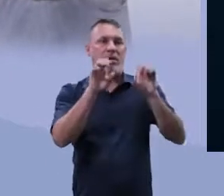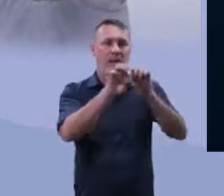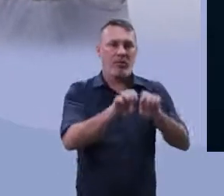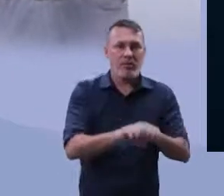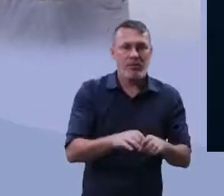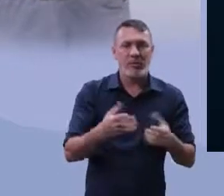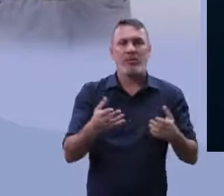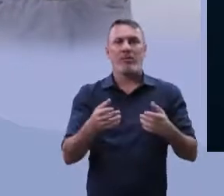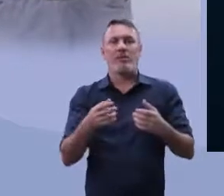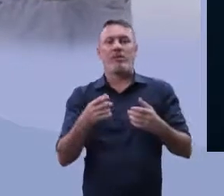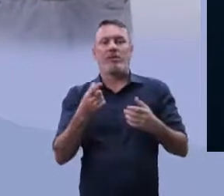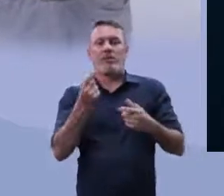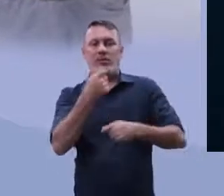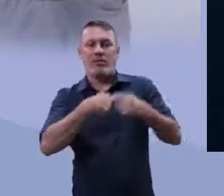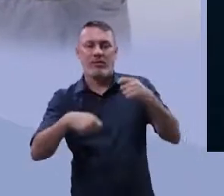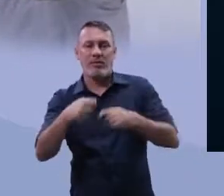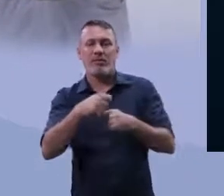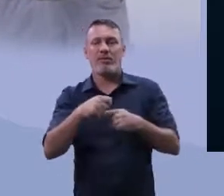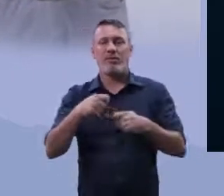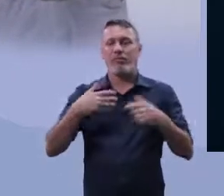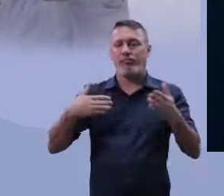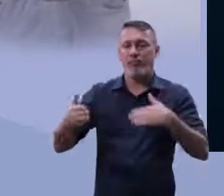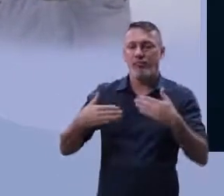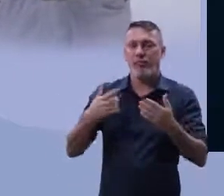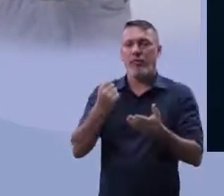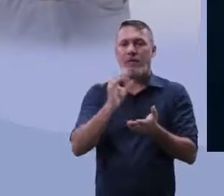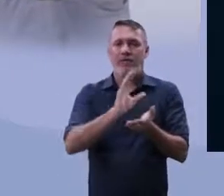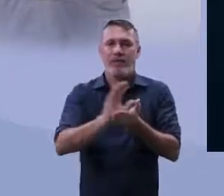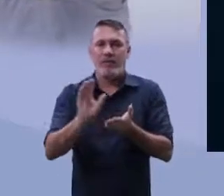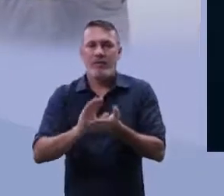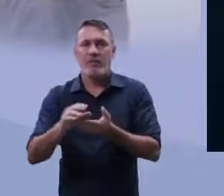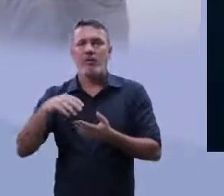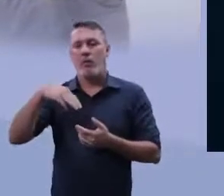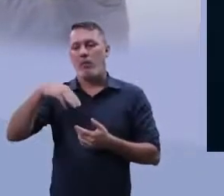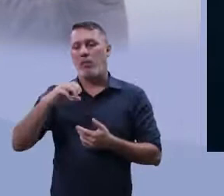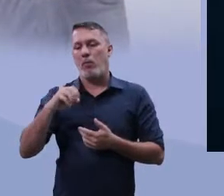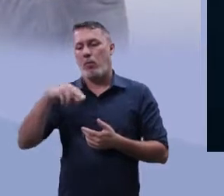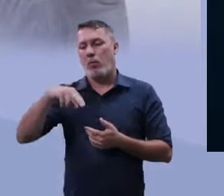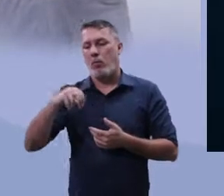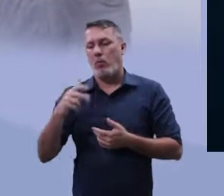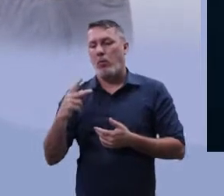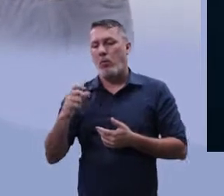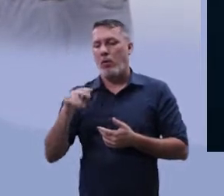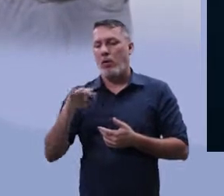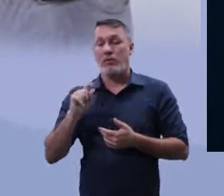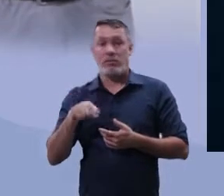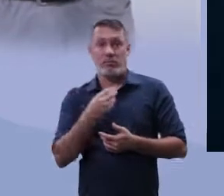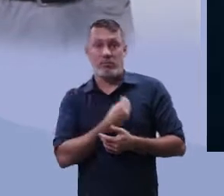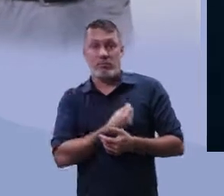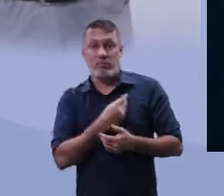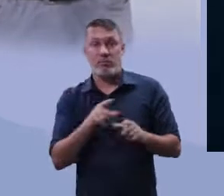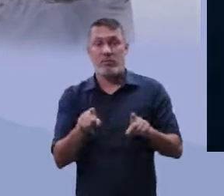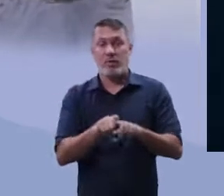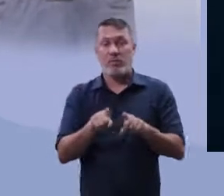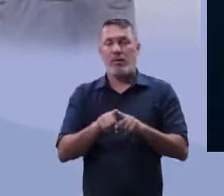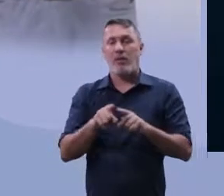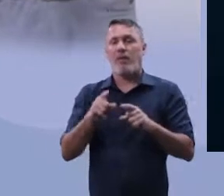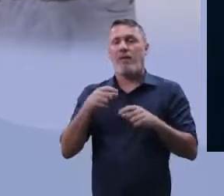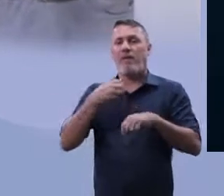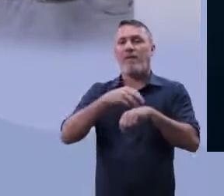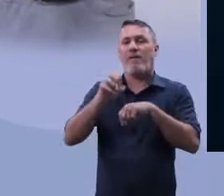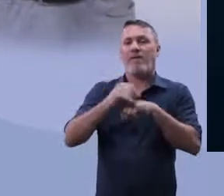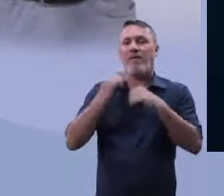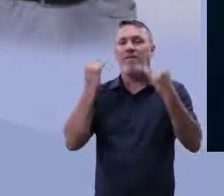sua estruturação no chamado capitalismo comercial, industrial, financeiro monopolista, né, que é o que vivenciamos na atualidade, e